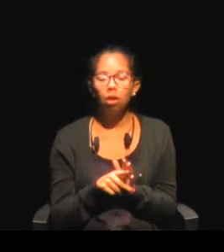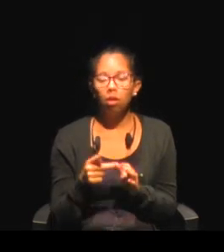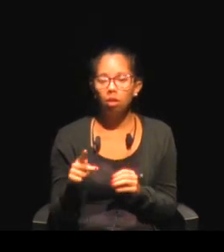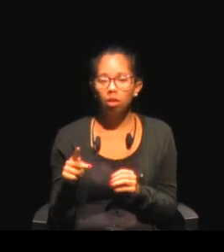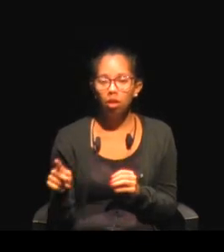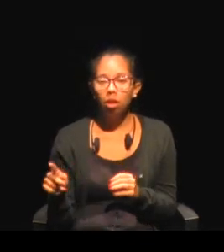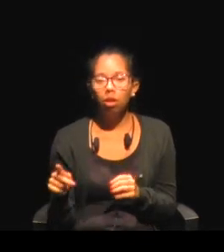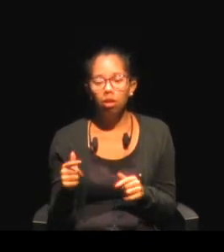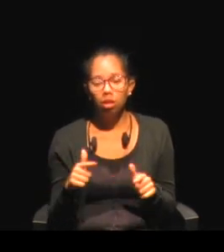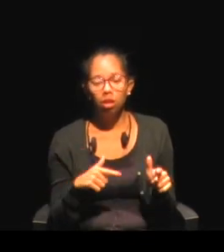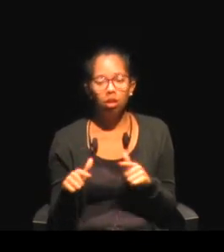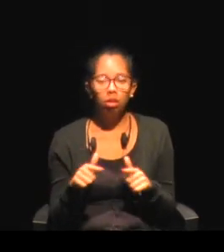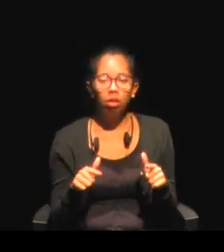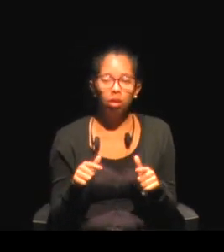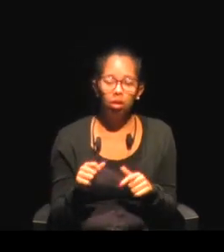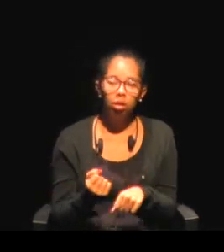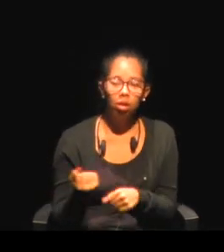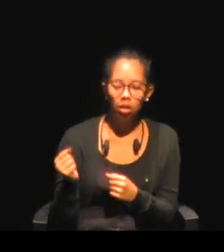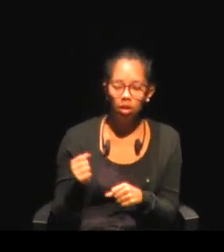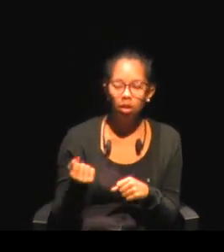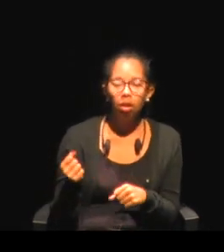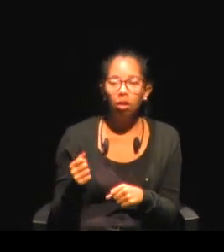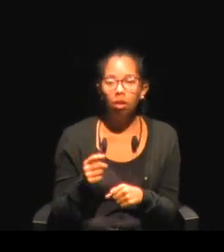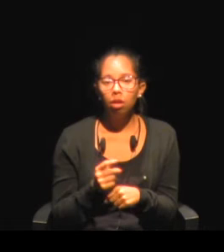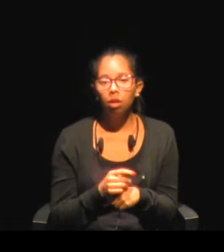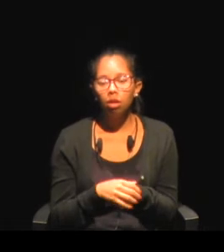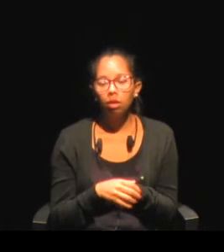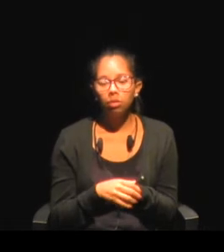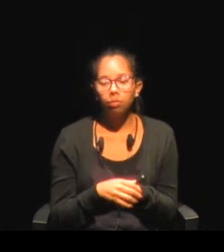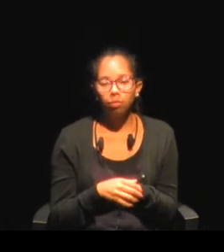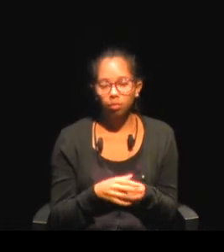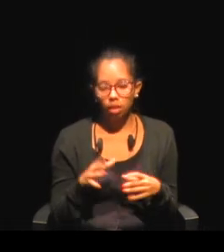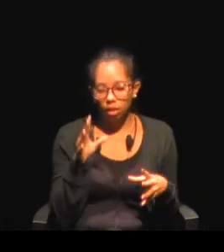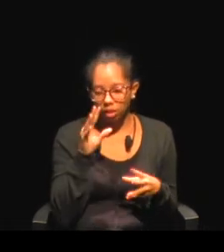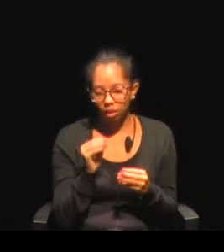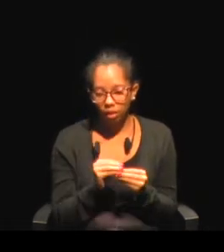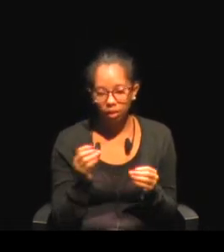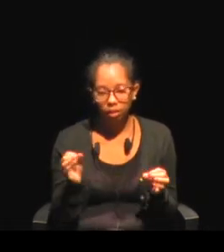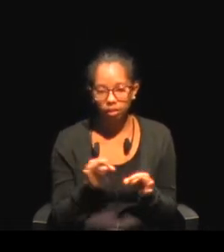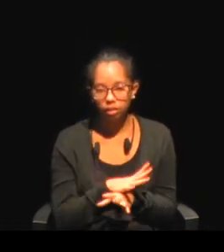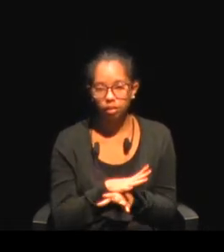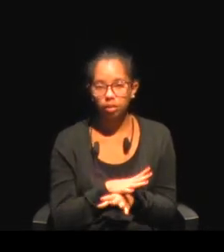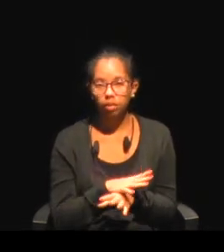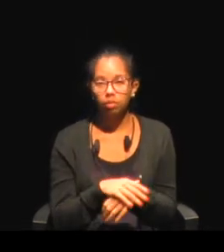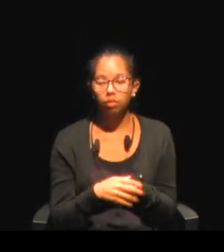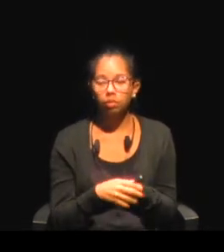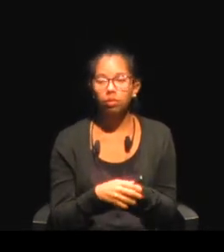natural, resultante do trabalho de exploração da pedreira, completa esse